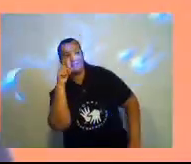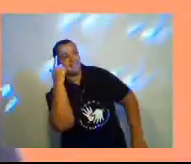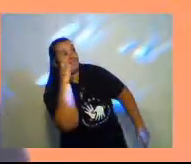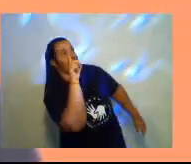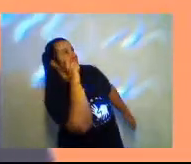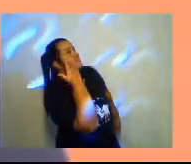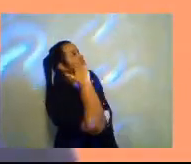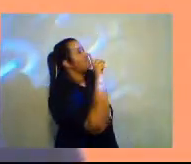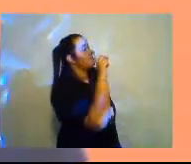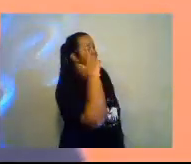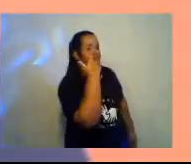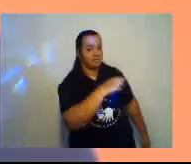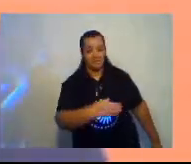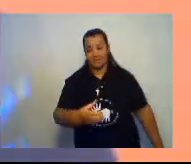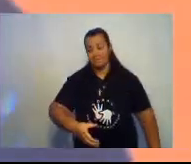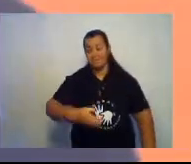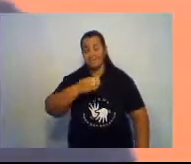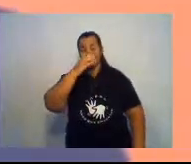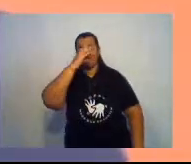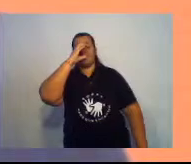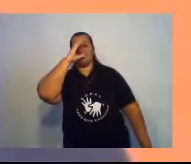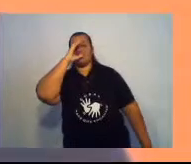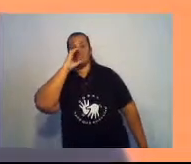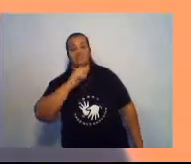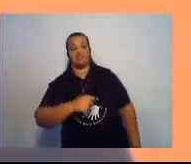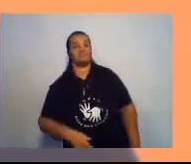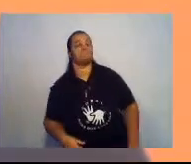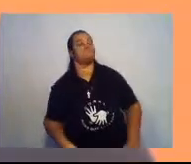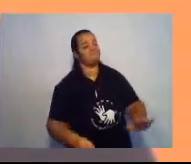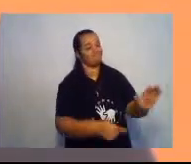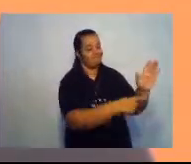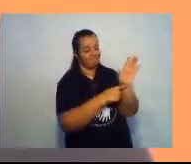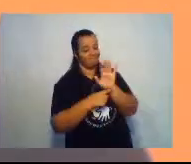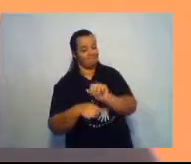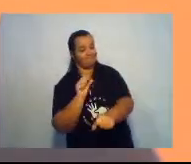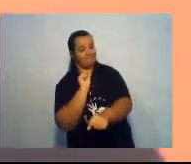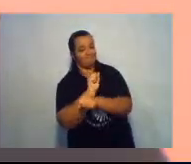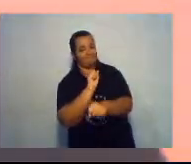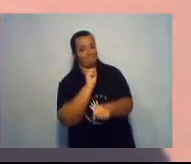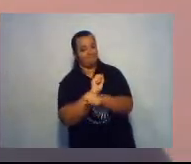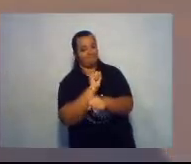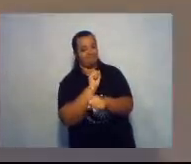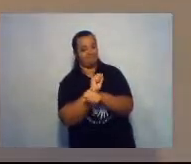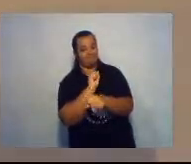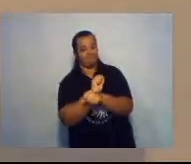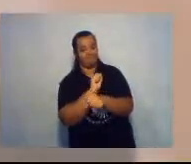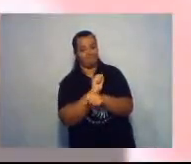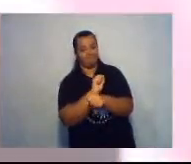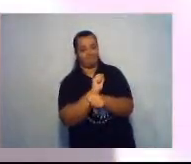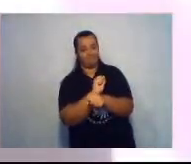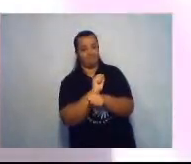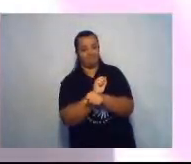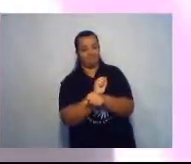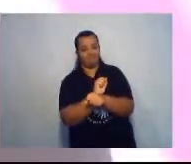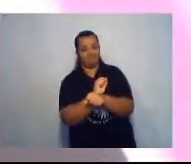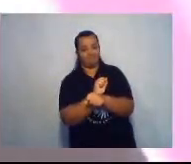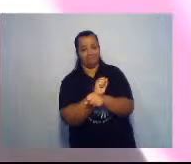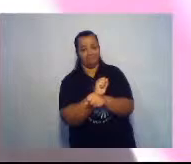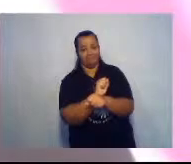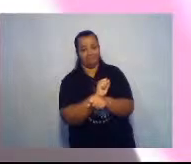não adianta se iludir, seu copo já tá cheio aqui pra te